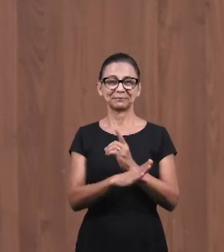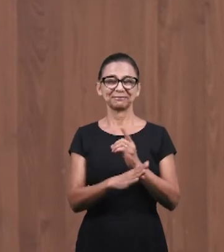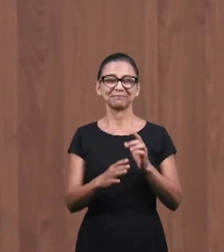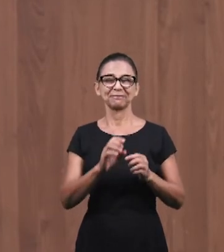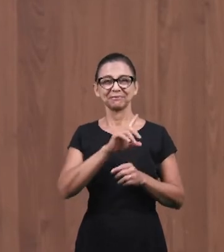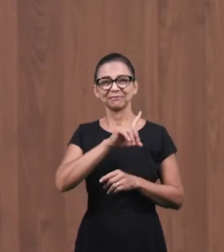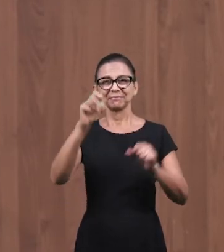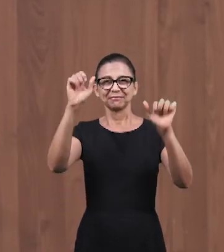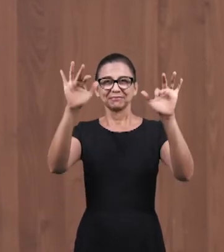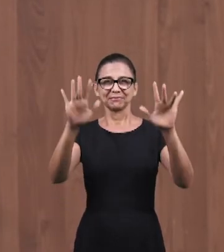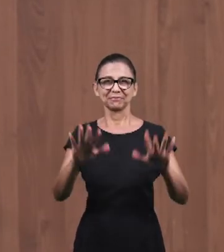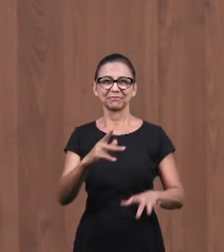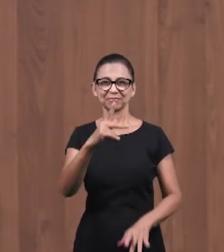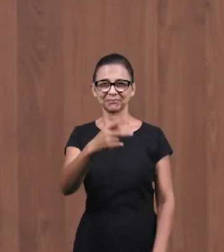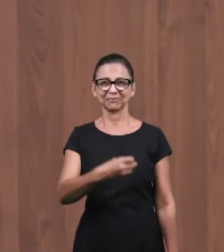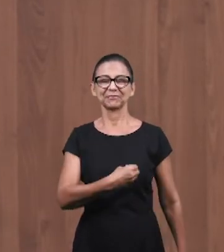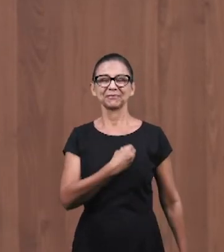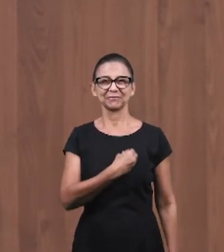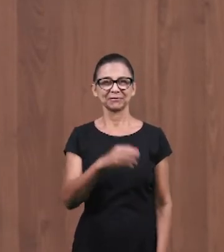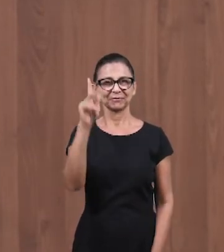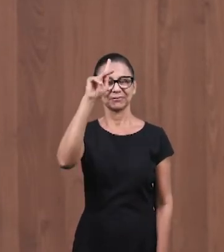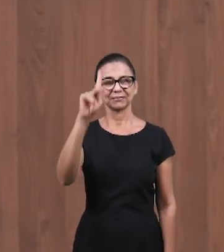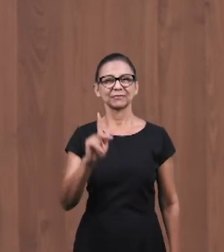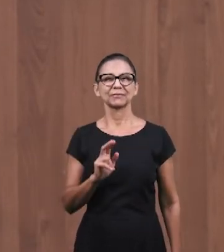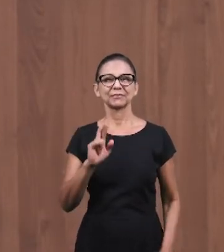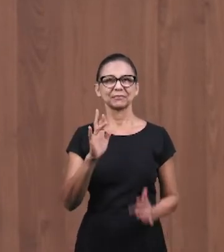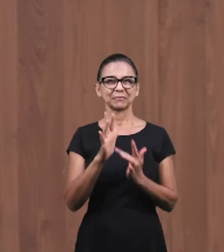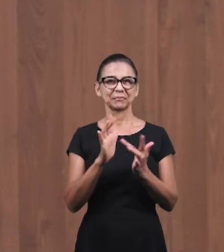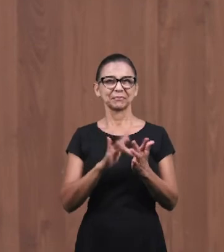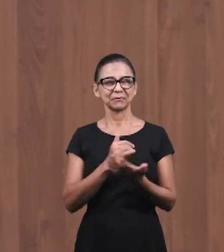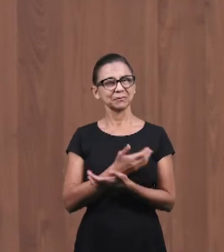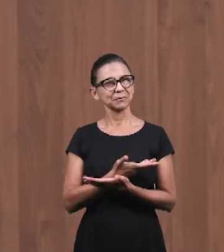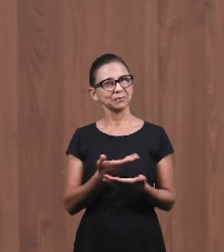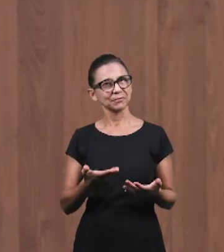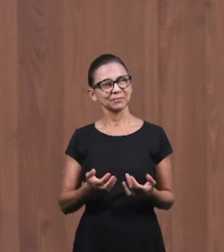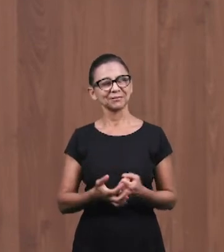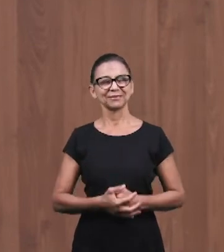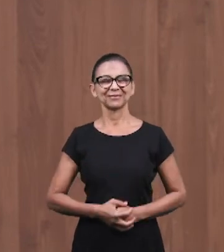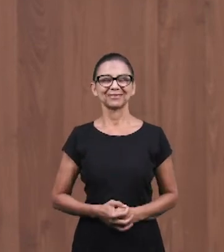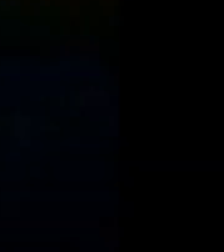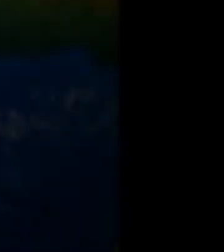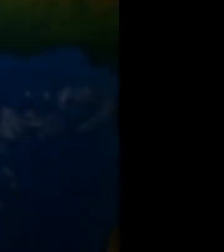Dominical. Que Deus então abençoe a sua vida. Desejo a todos a paz do Senhor Jesus.